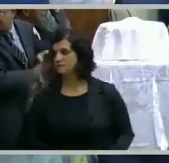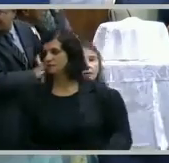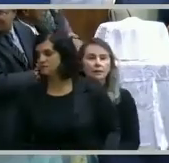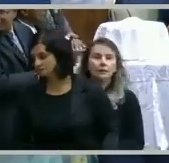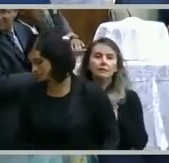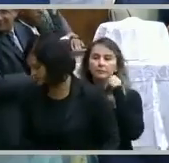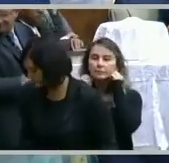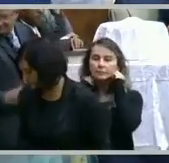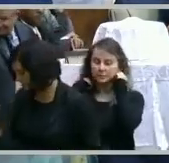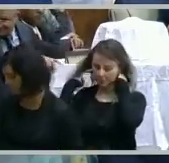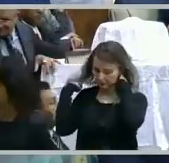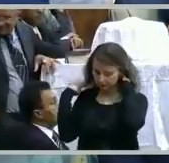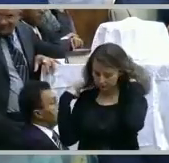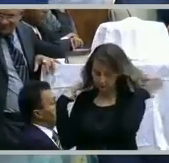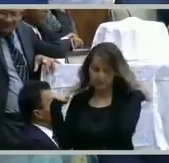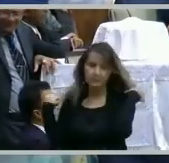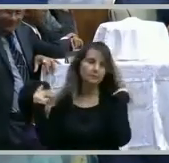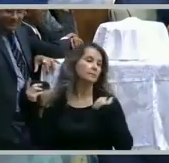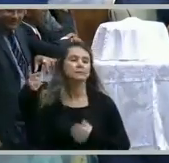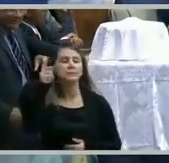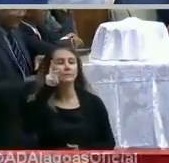Saúde a igreja com a paz do Senhor.